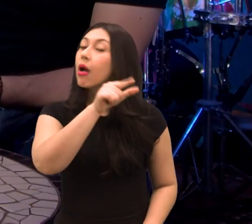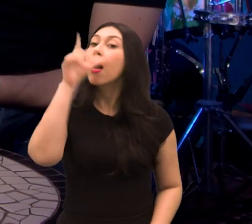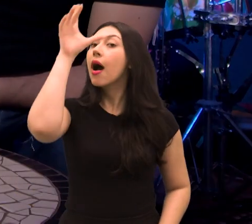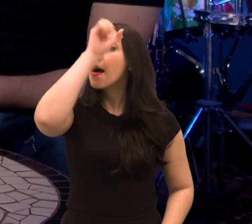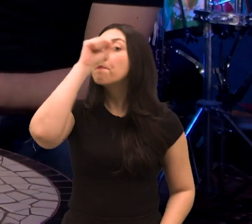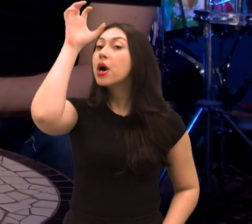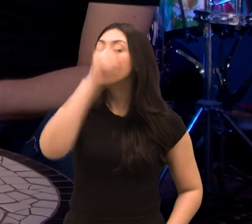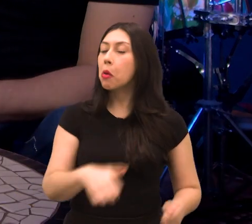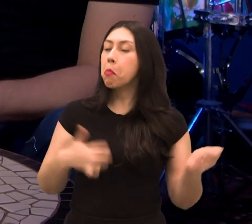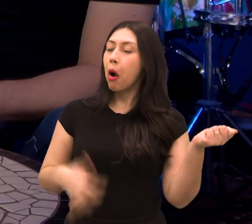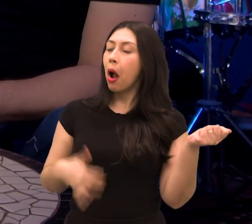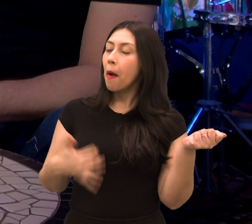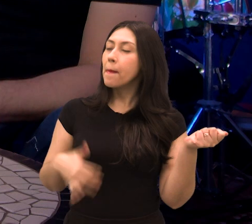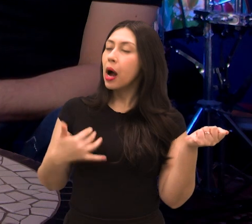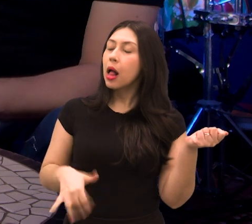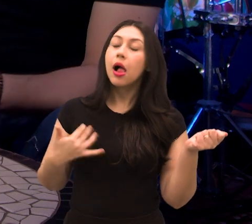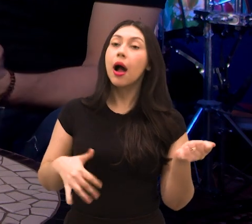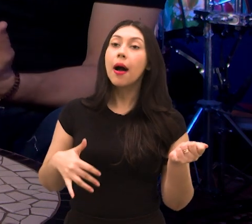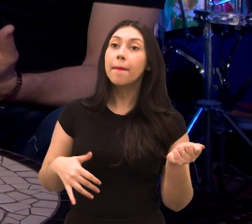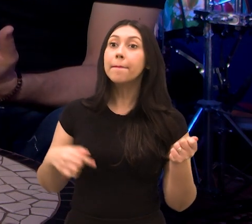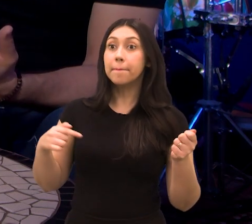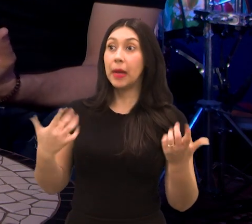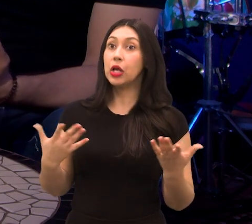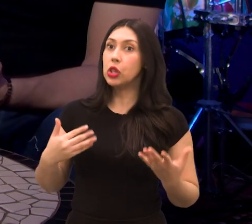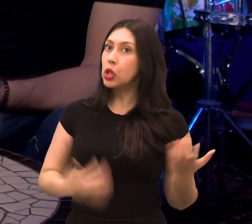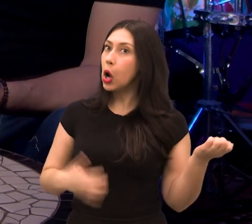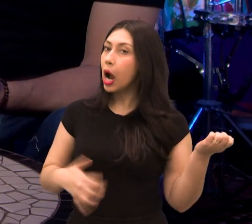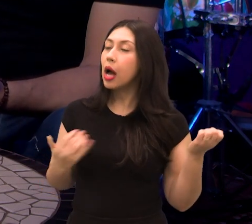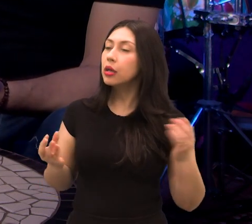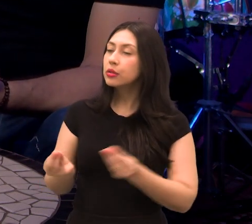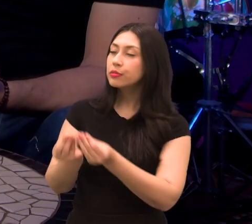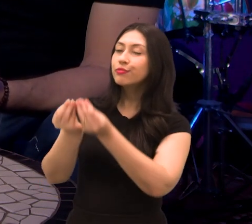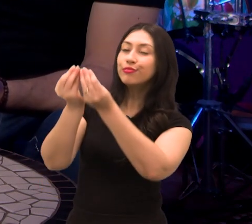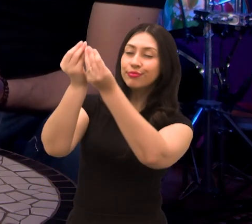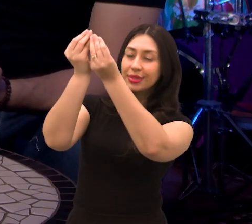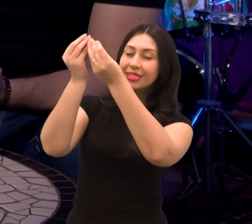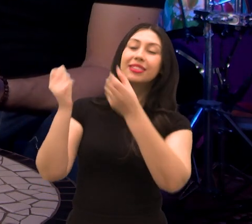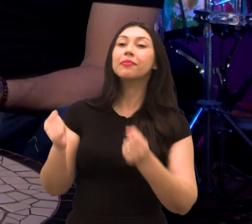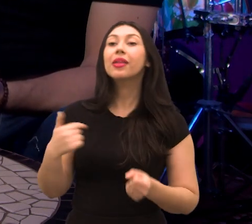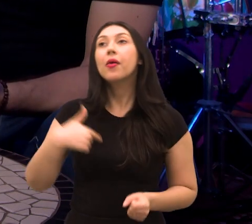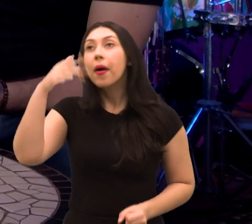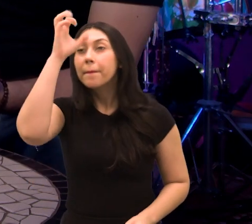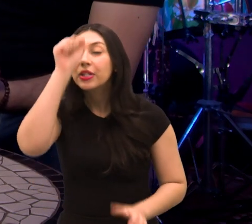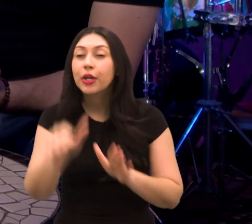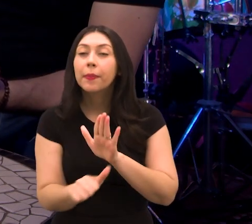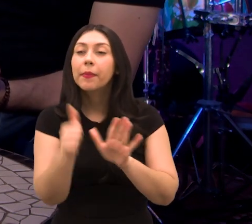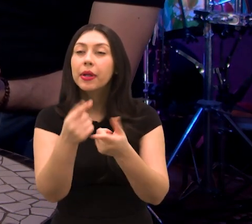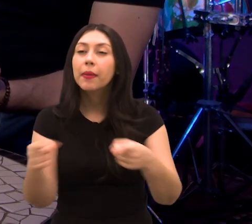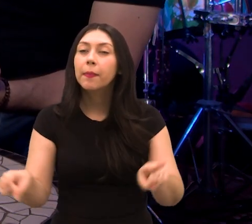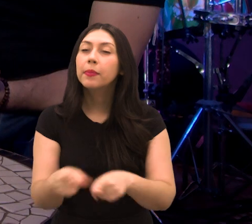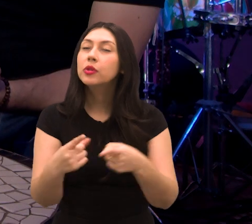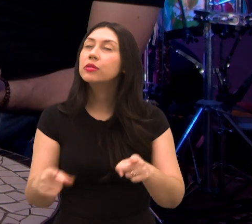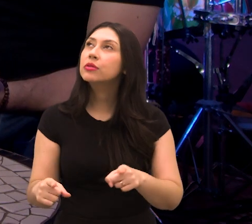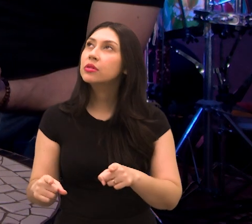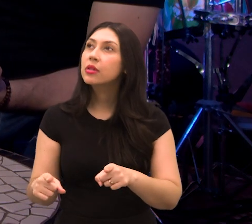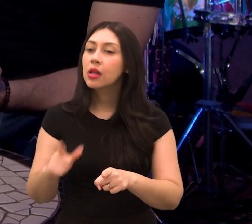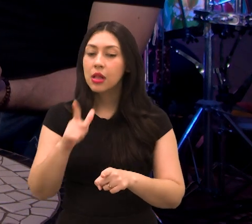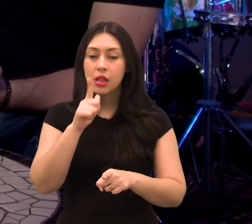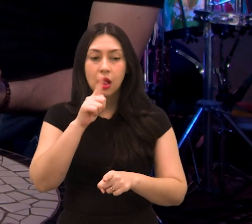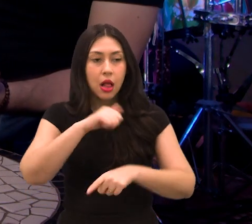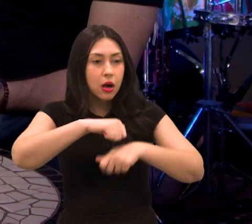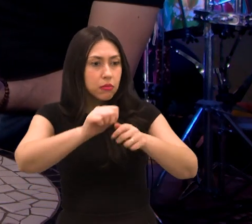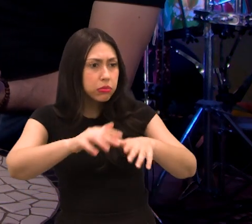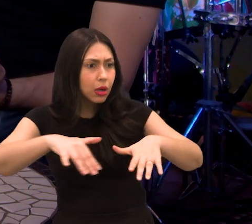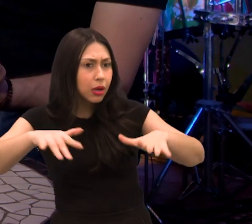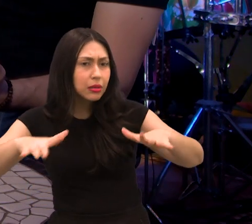para tocar na missa. Né? Então quando eu aprendi a primeira música que era a tocar mesmo, foi Tu te aberastes na